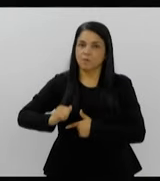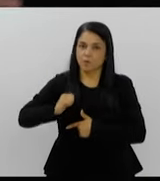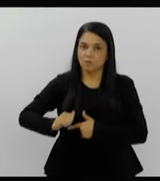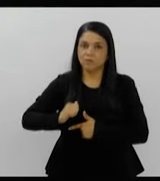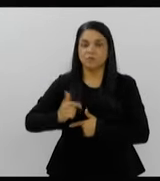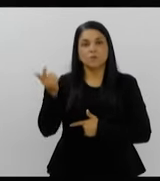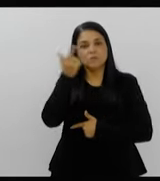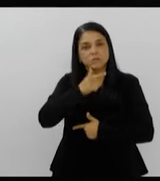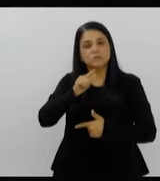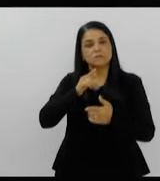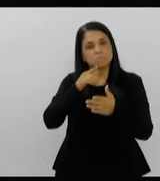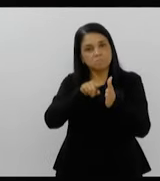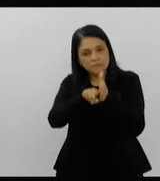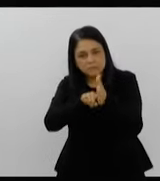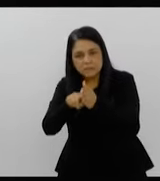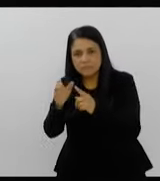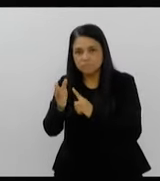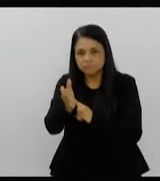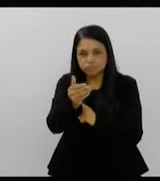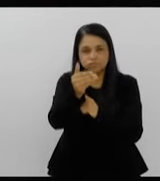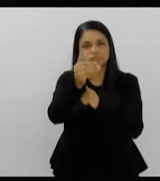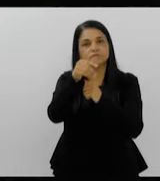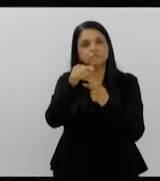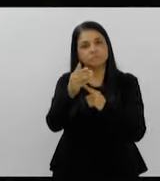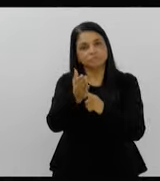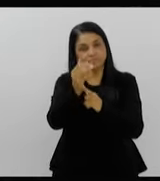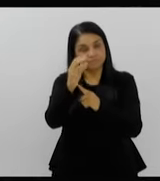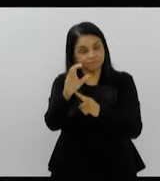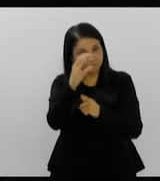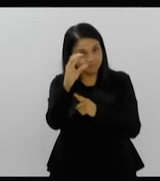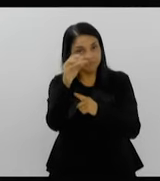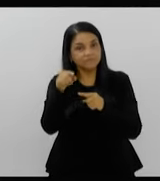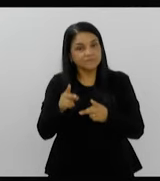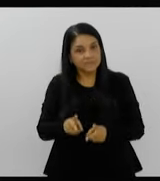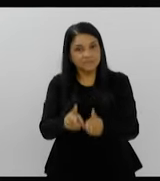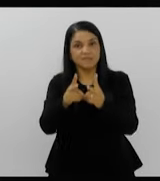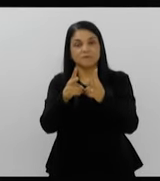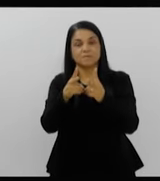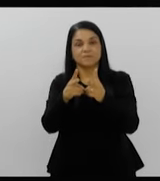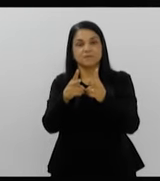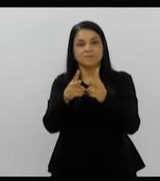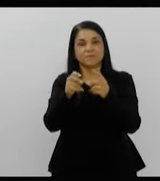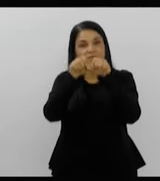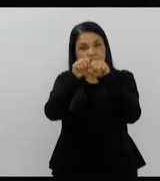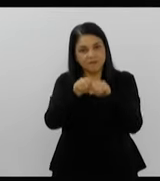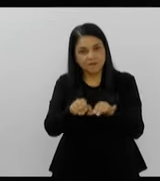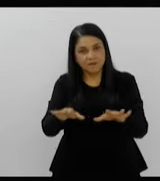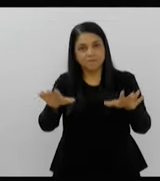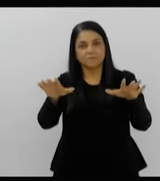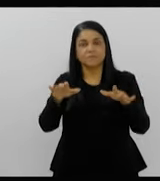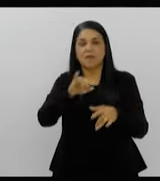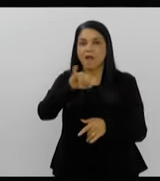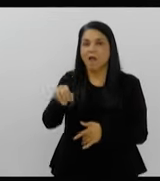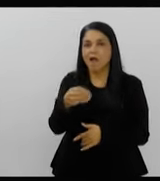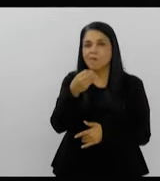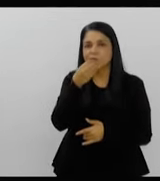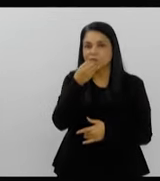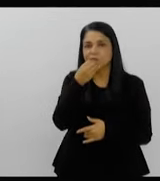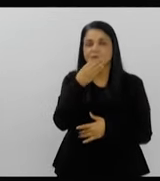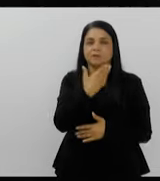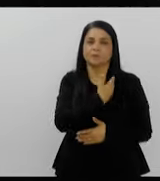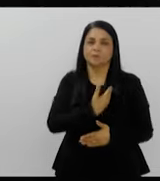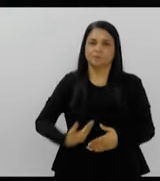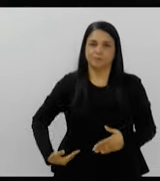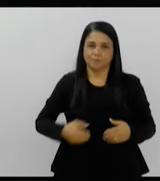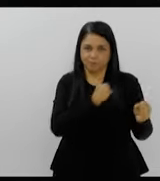construam as suas pesquisas com os resultados que são sempre, sempre, sempre amplamente aproveitados pelo poder